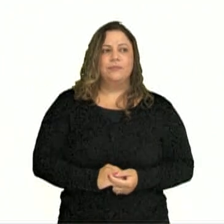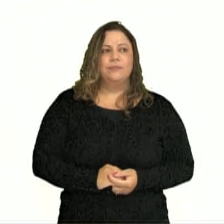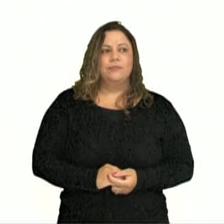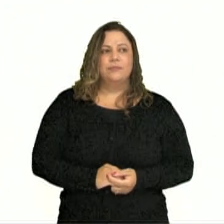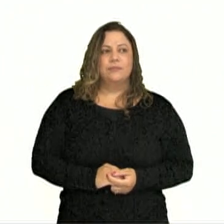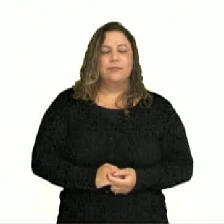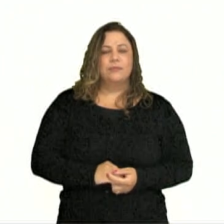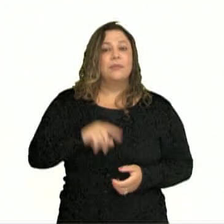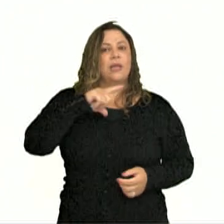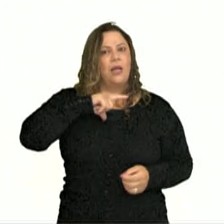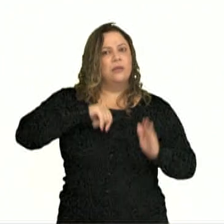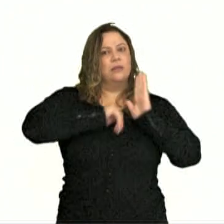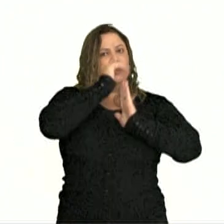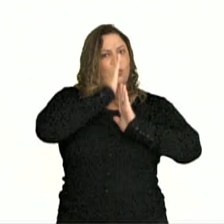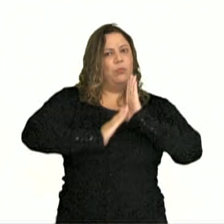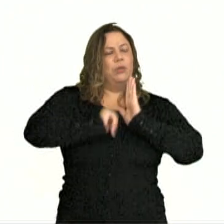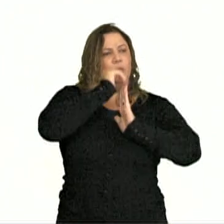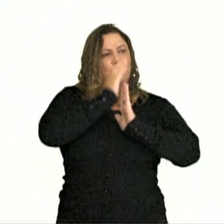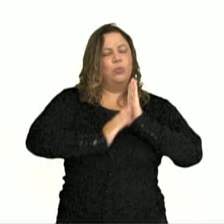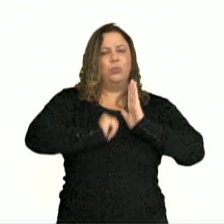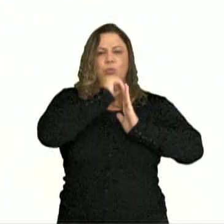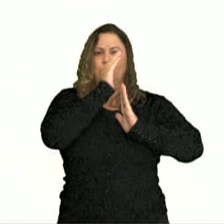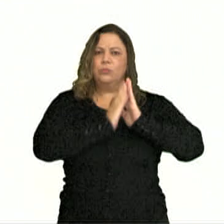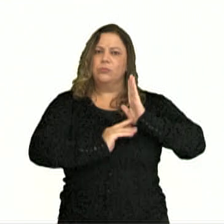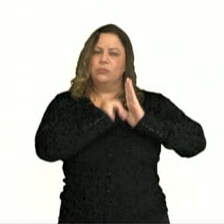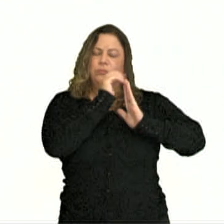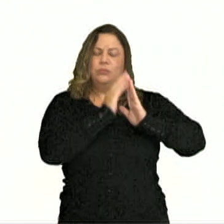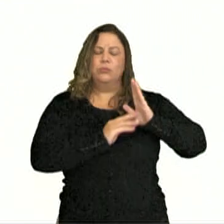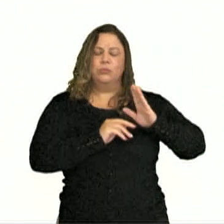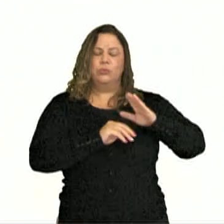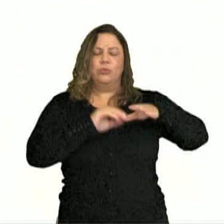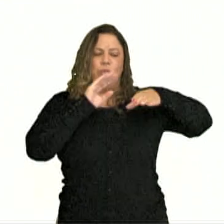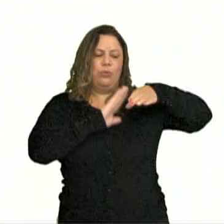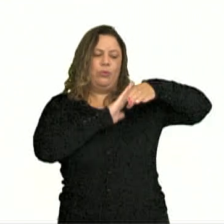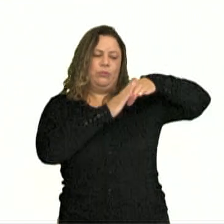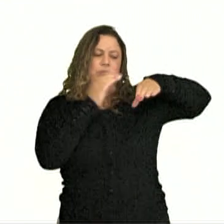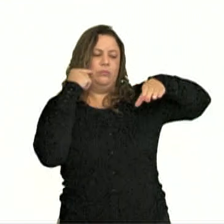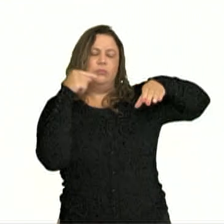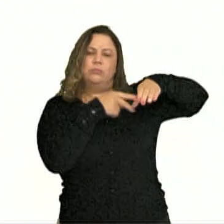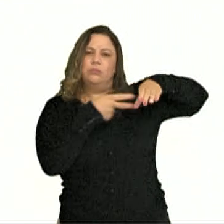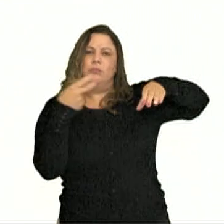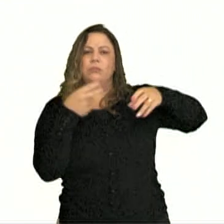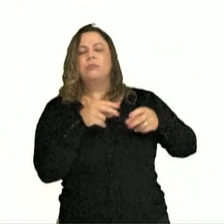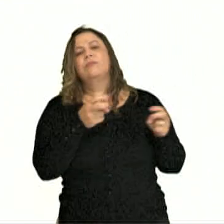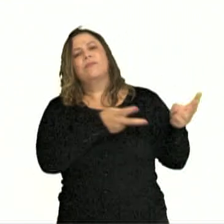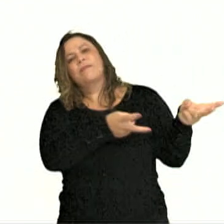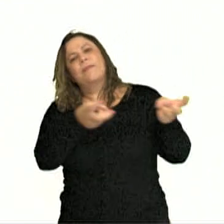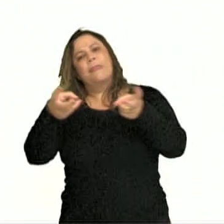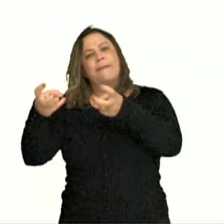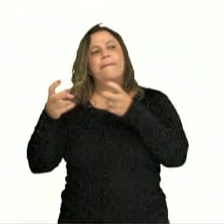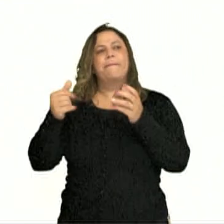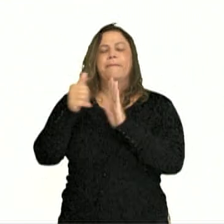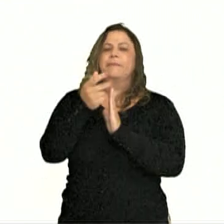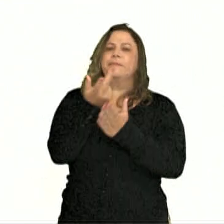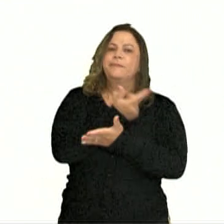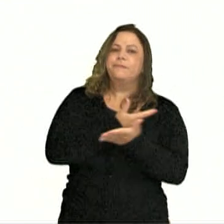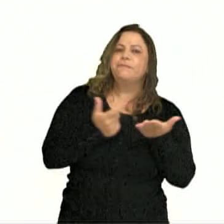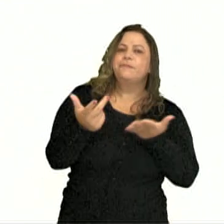vocês têm uma pintura rupestre, né? Olha só, ali nós podemos observar uns desenhos aqui,